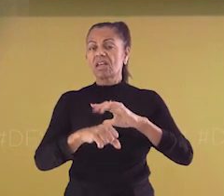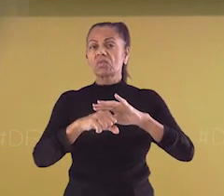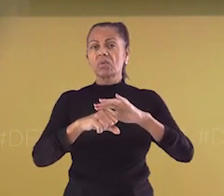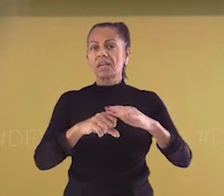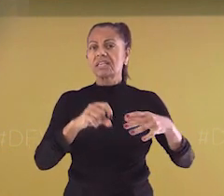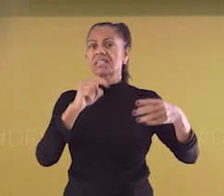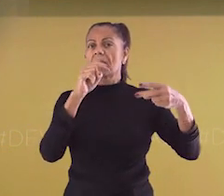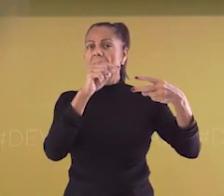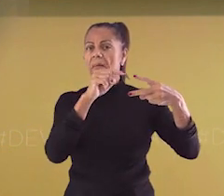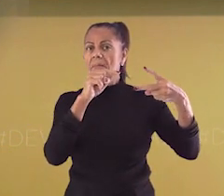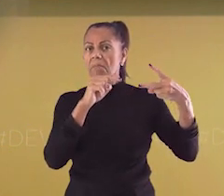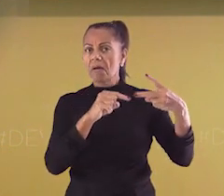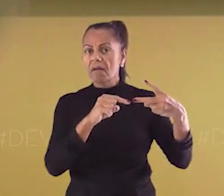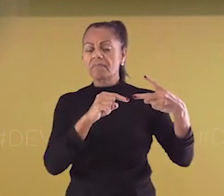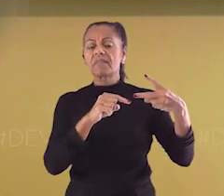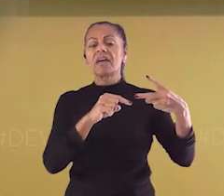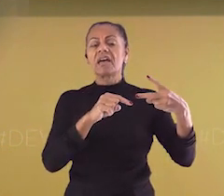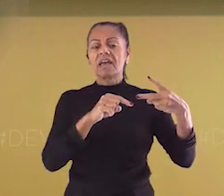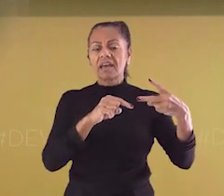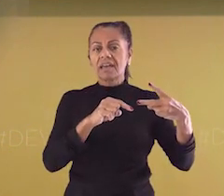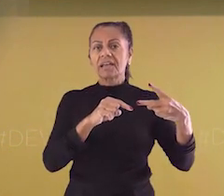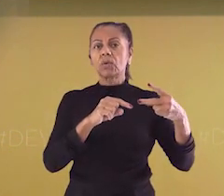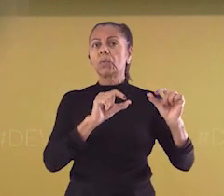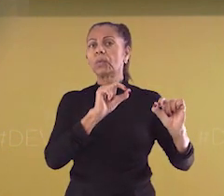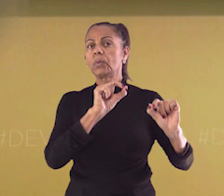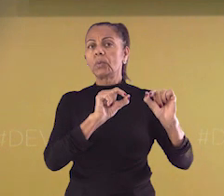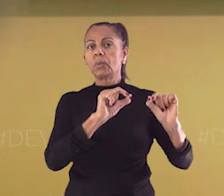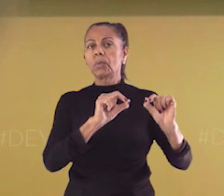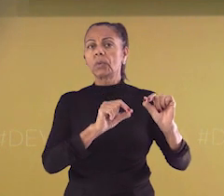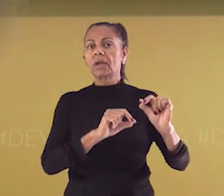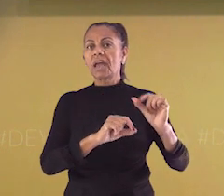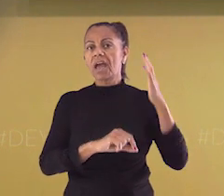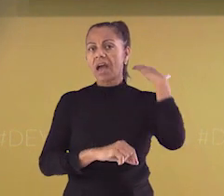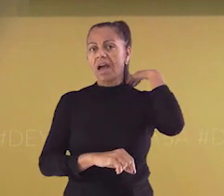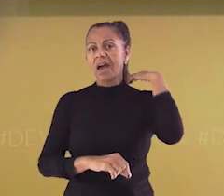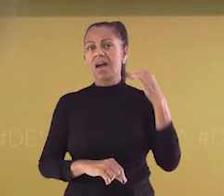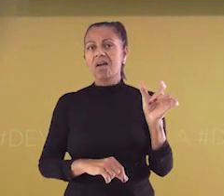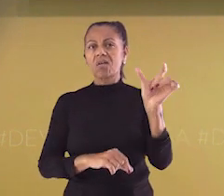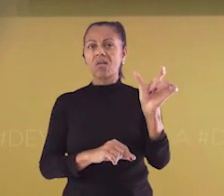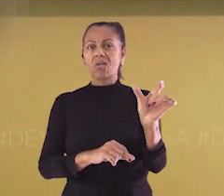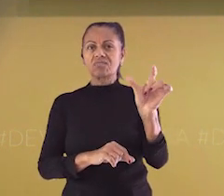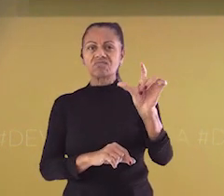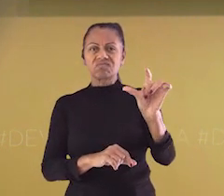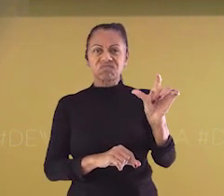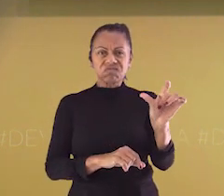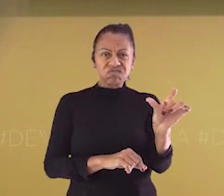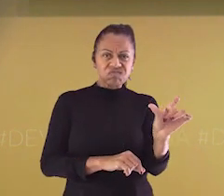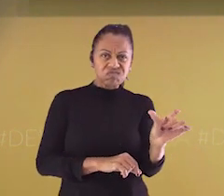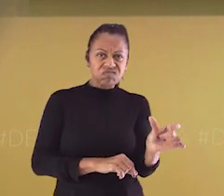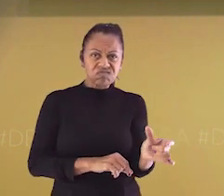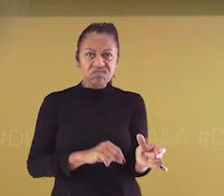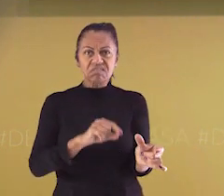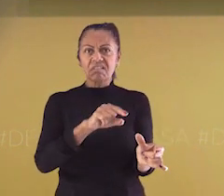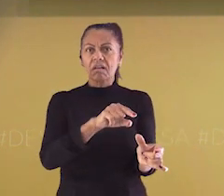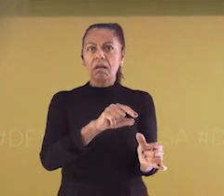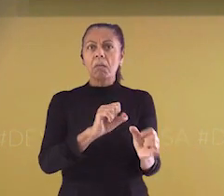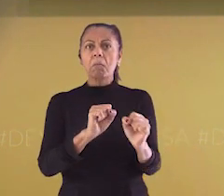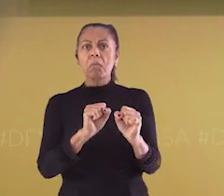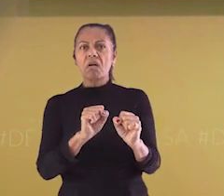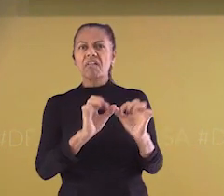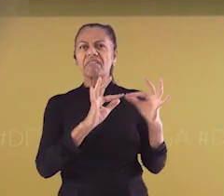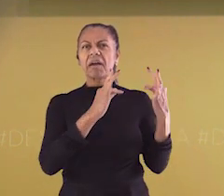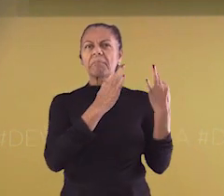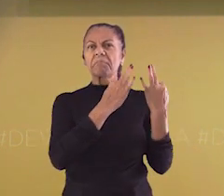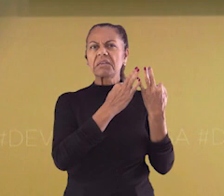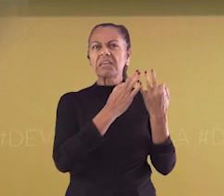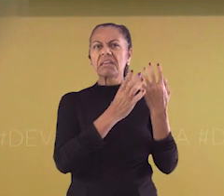lordose e hipercifose são exemplos de doenças relacionadas à má postura. Elas são desvios da coluna